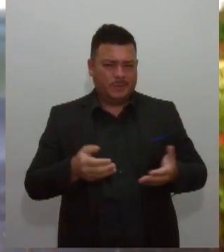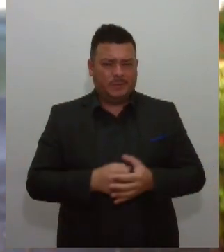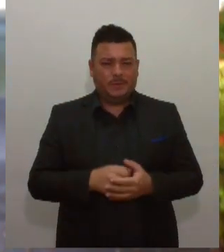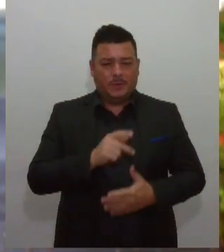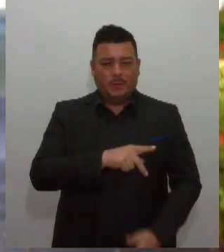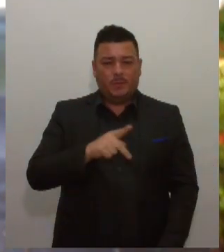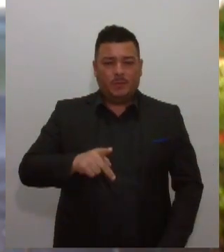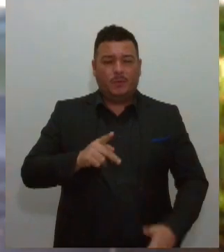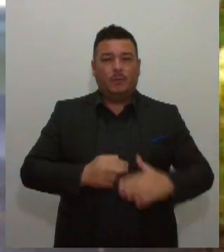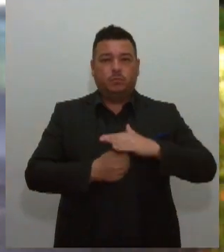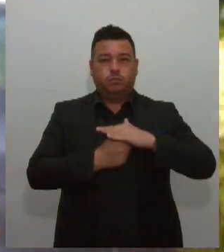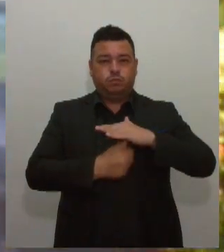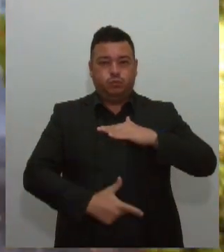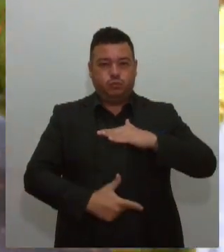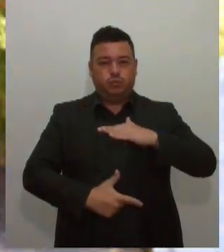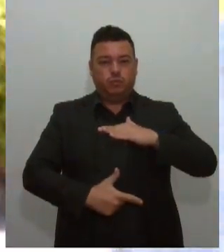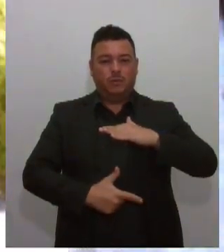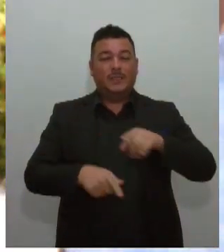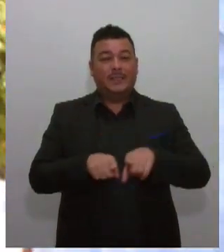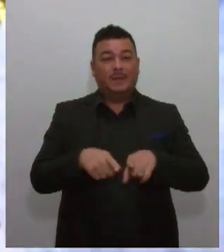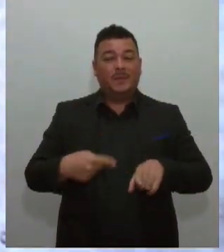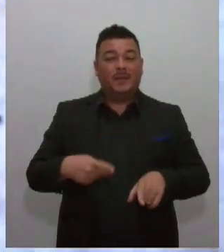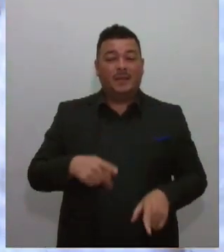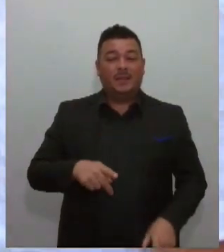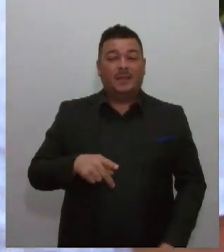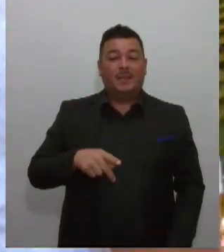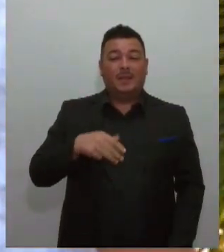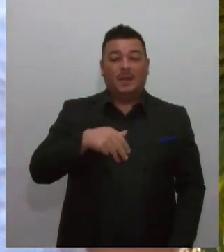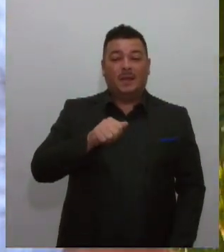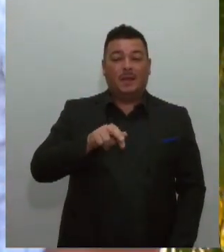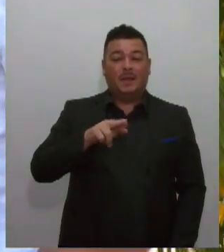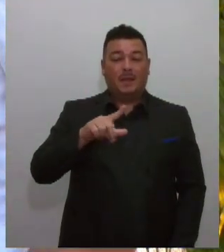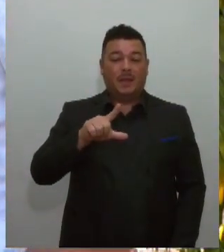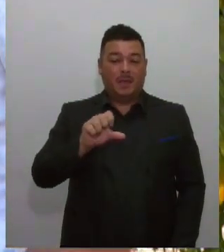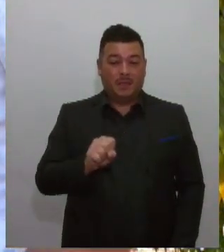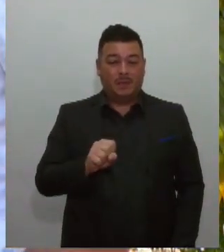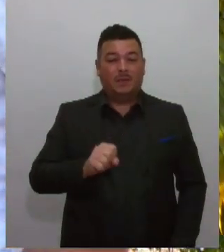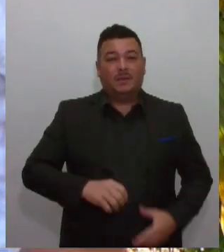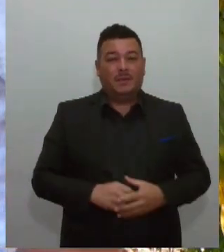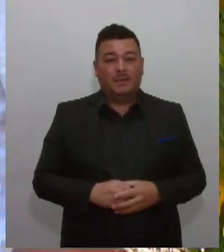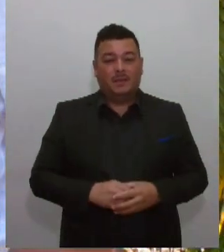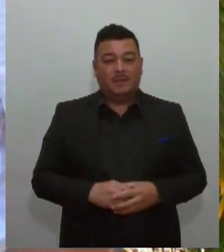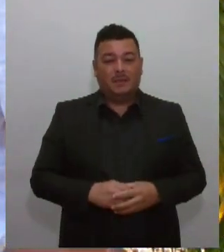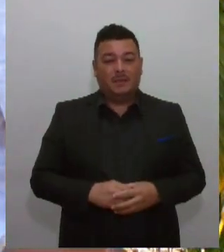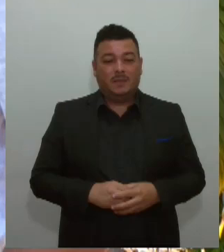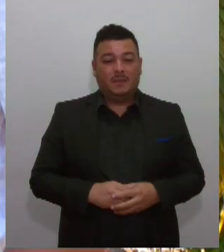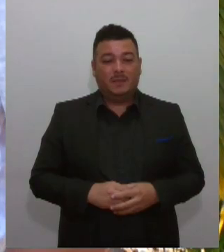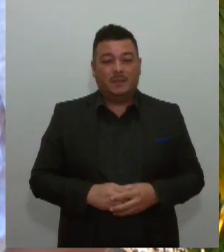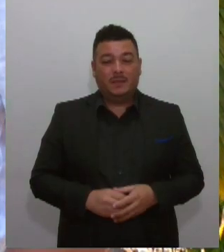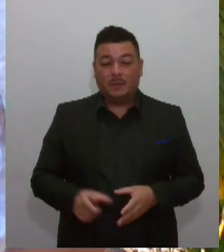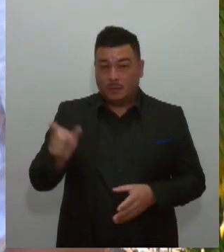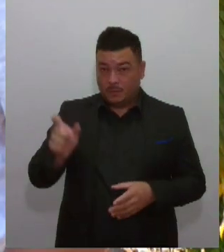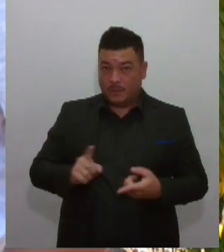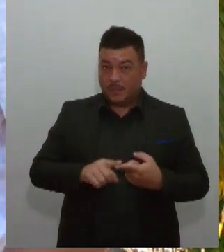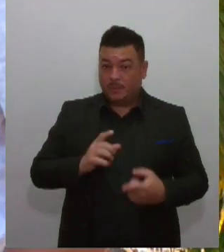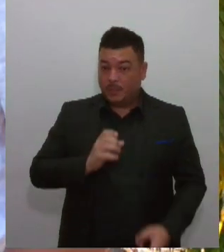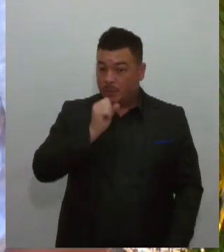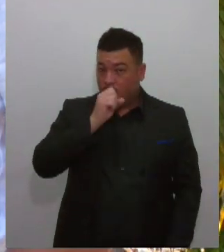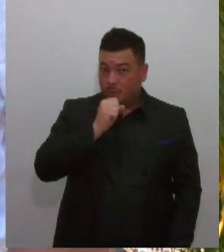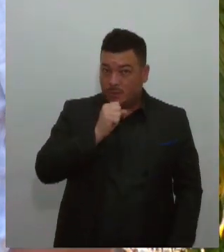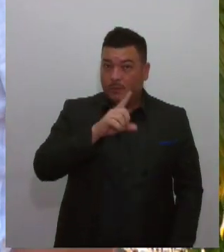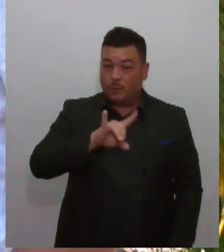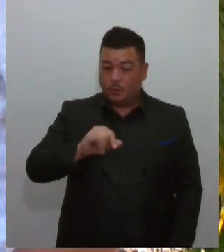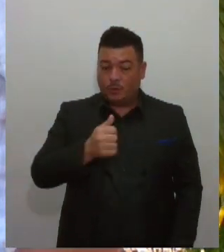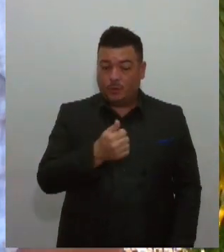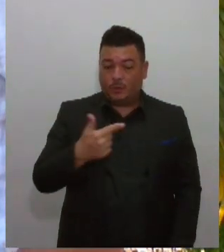assuntos estudantis da UFES, Marcelo Alves Mendes. Marcelo, por mais que o sábado seja, o dia 12 seja um sábado,